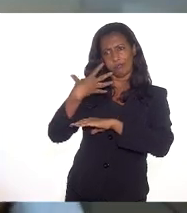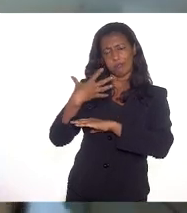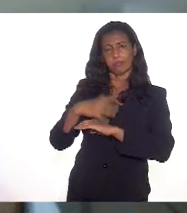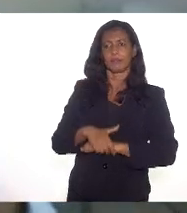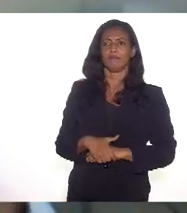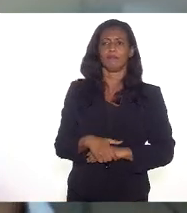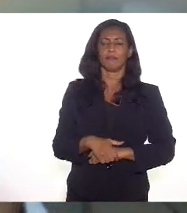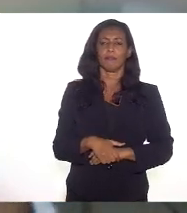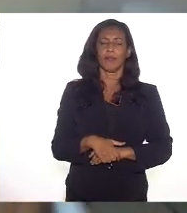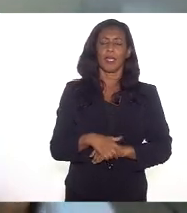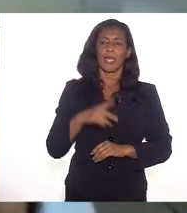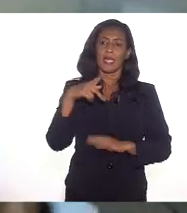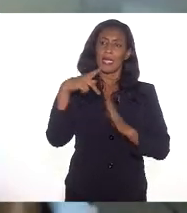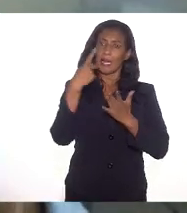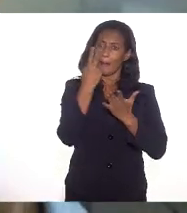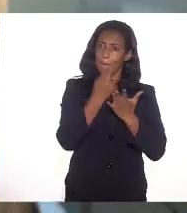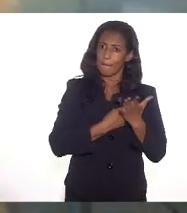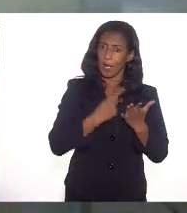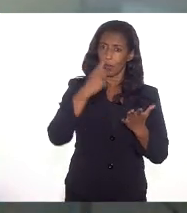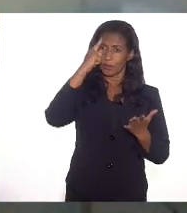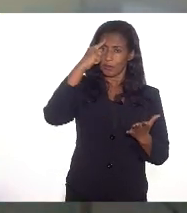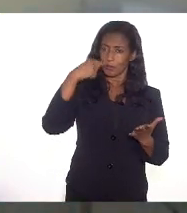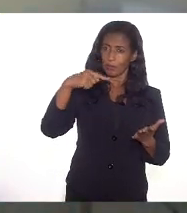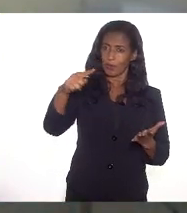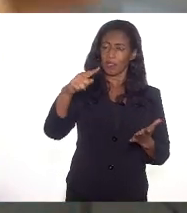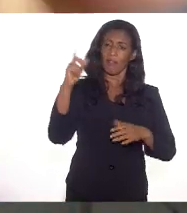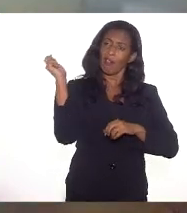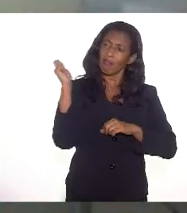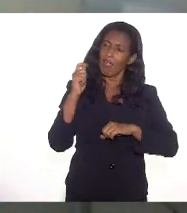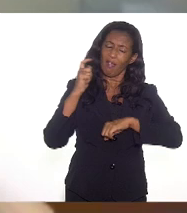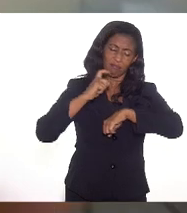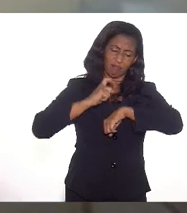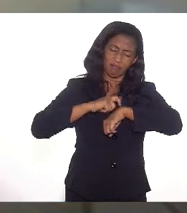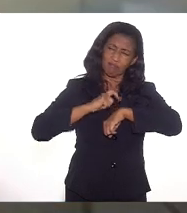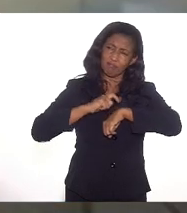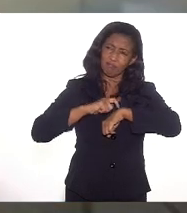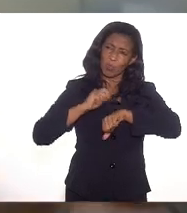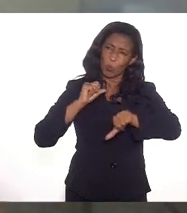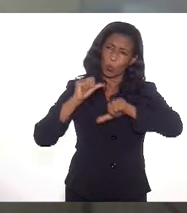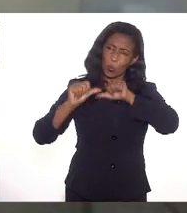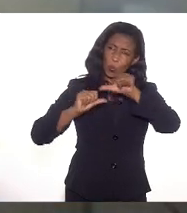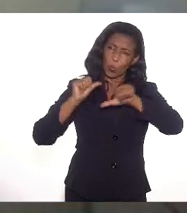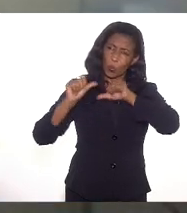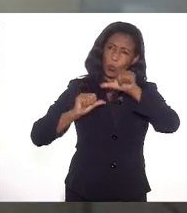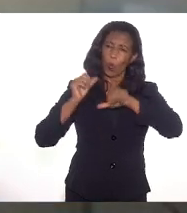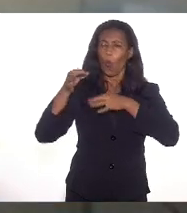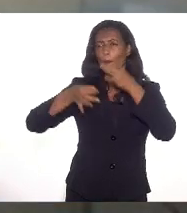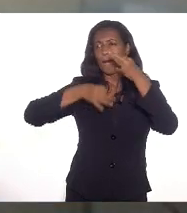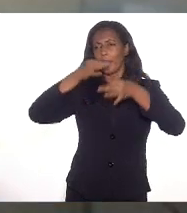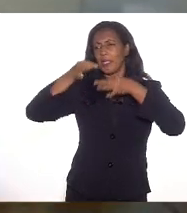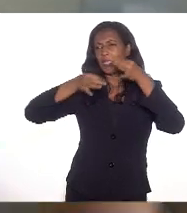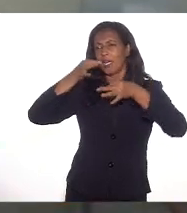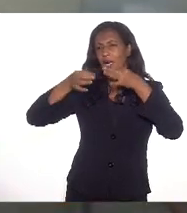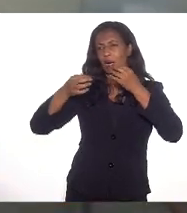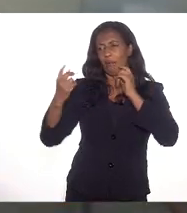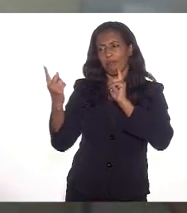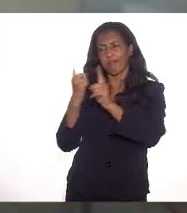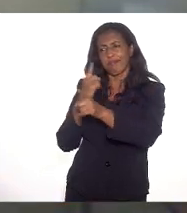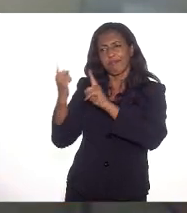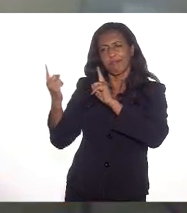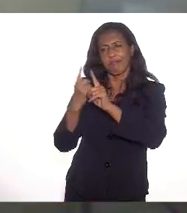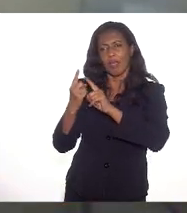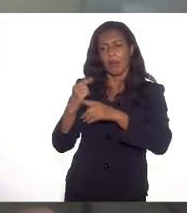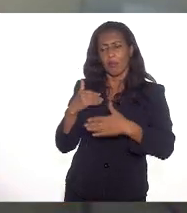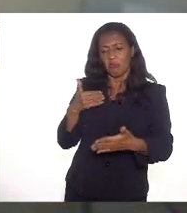pauta semana que vem, acho. Então, a gente tem tempo de trocar um com o outro, para não ficar tudo em cima da